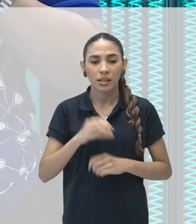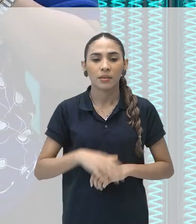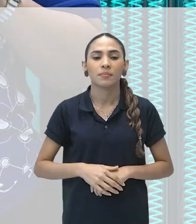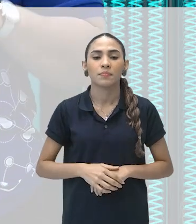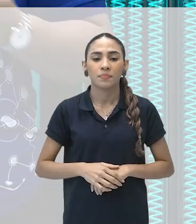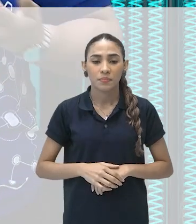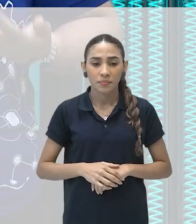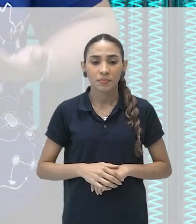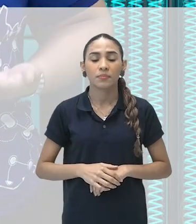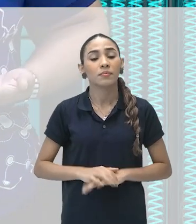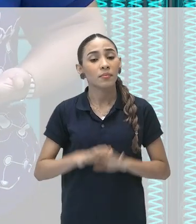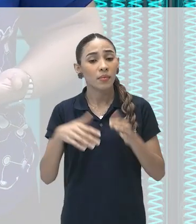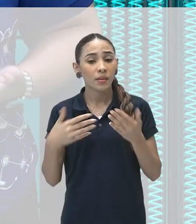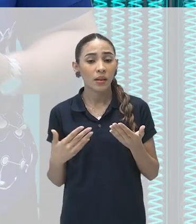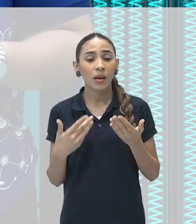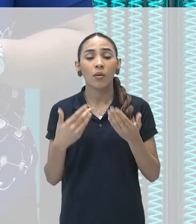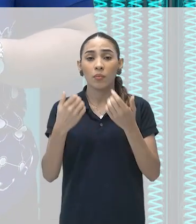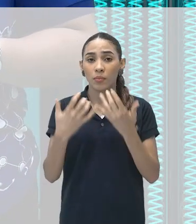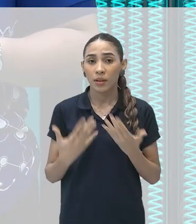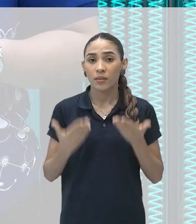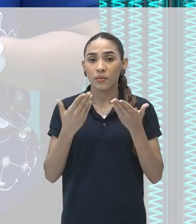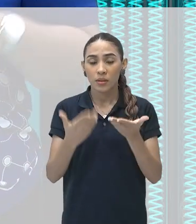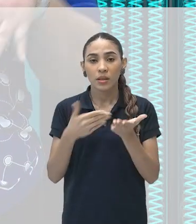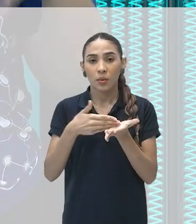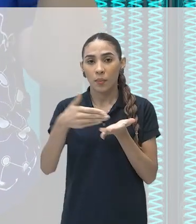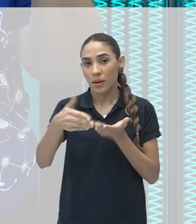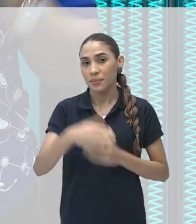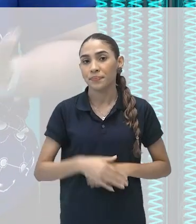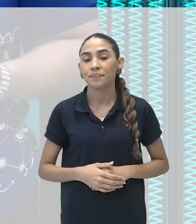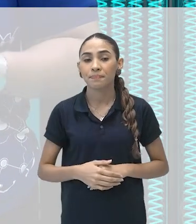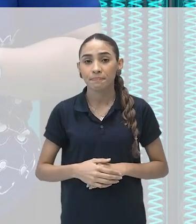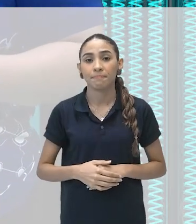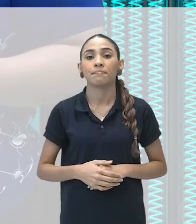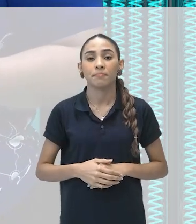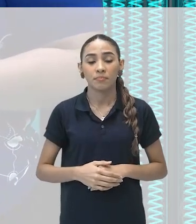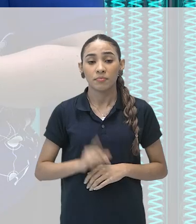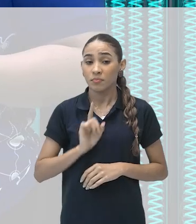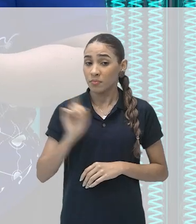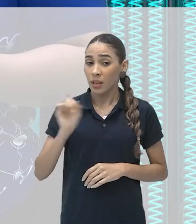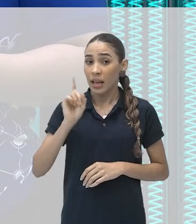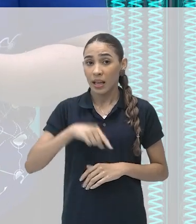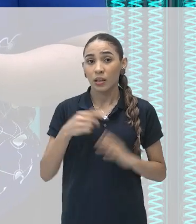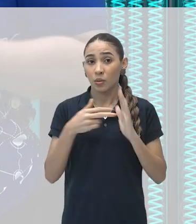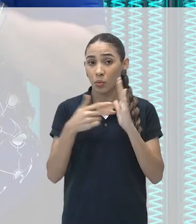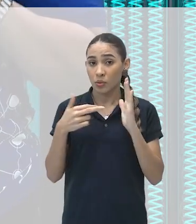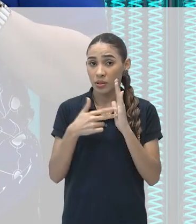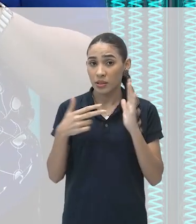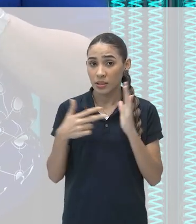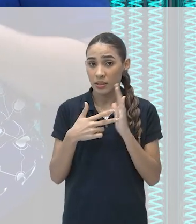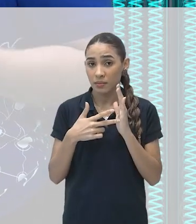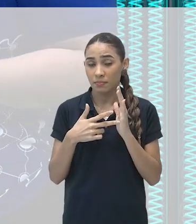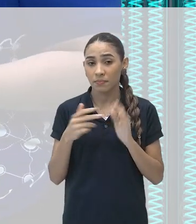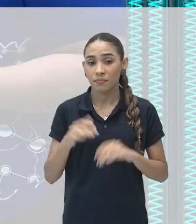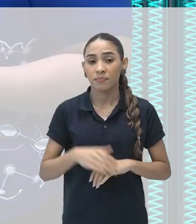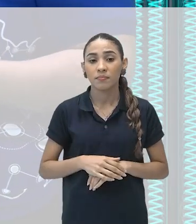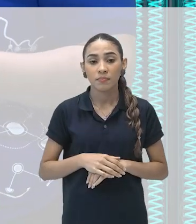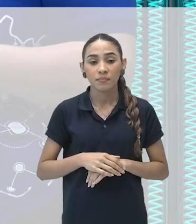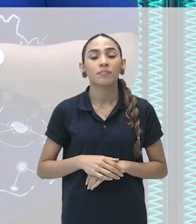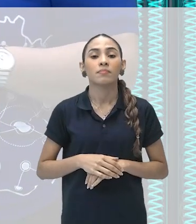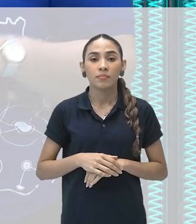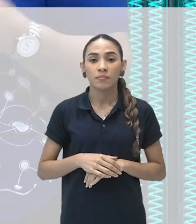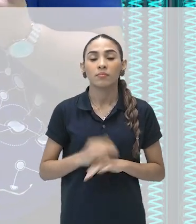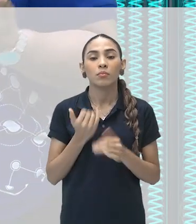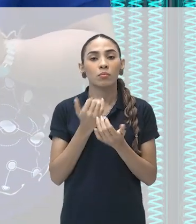forma, não é? E aí, como eu disse para vocês no começo, supostamente isto aqui é uma notícia, supostamente, que foi